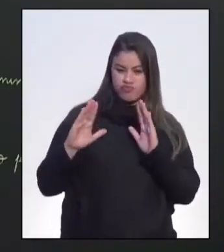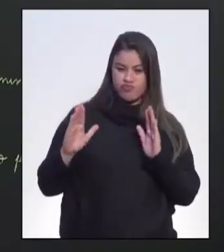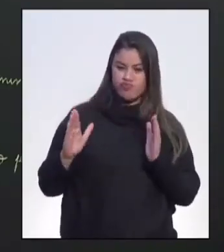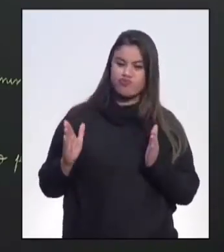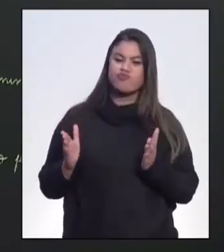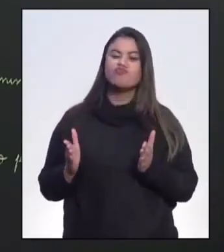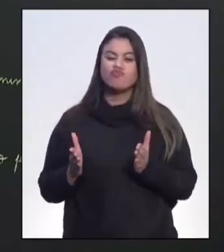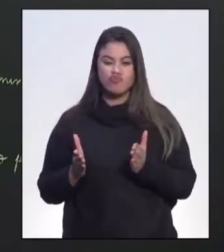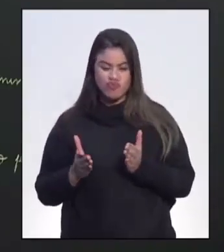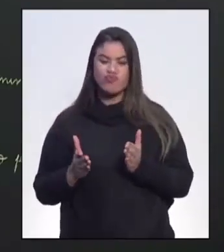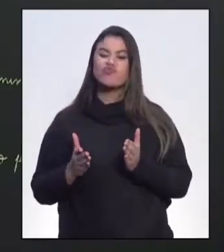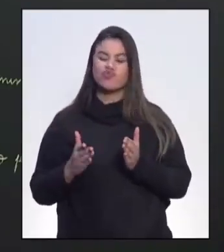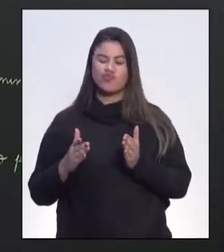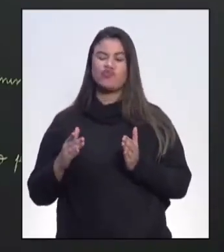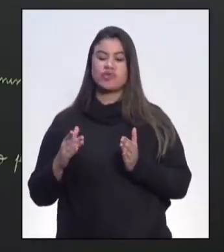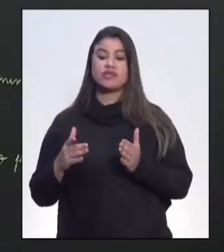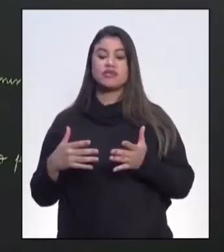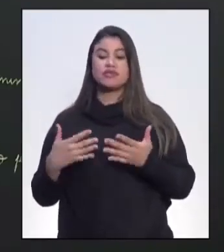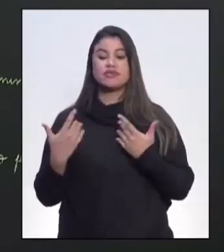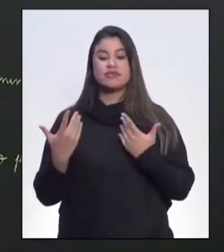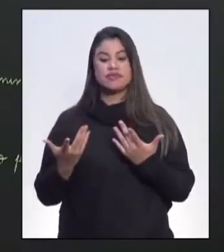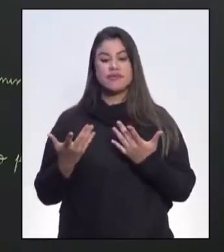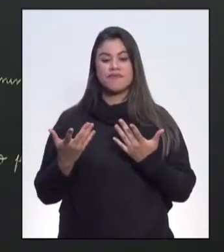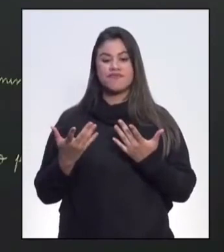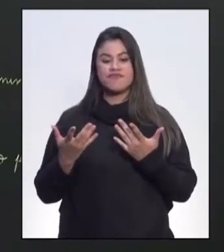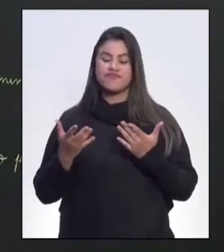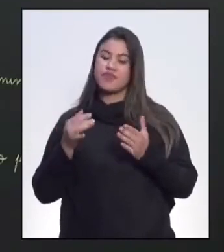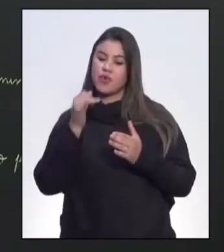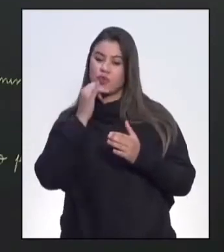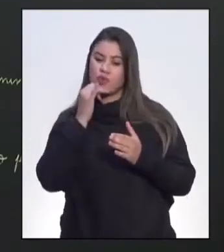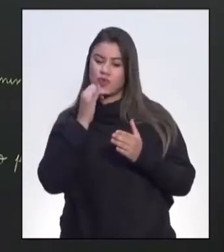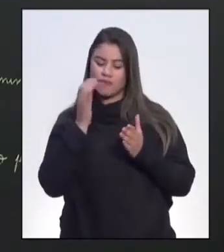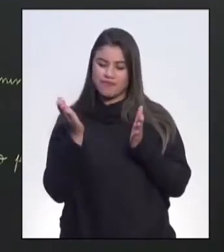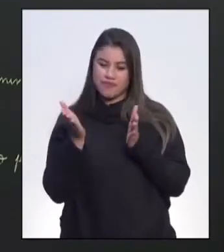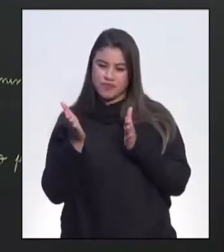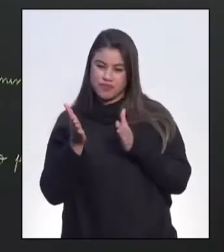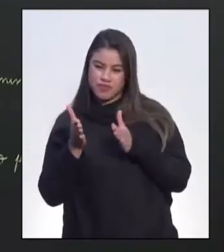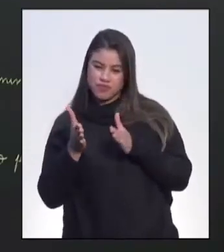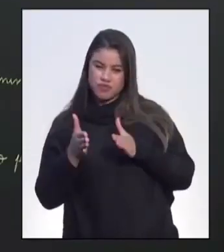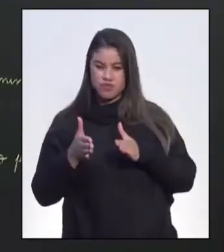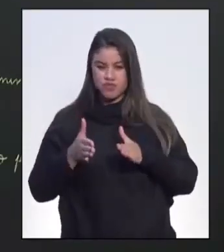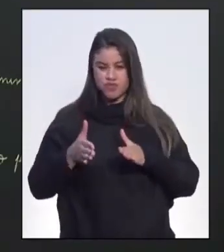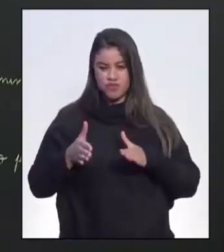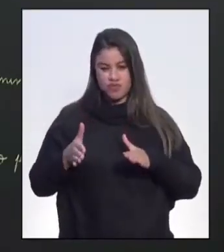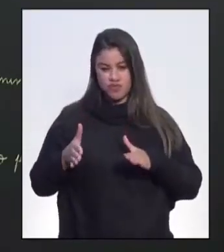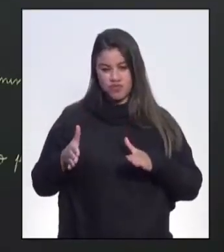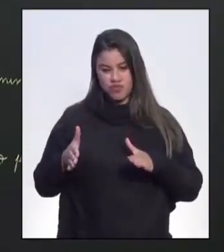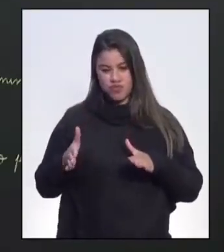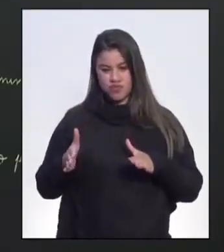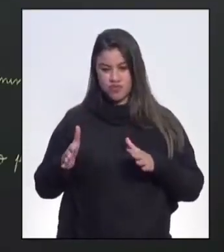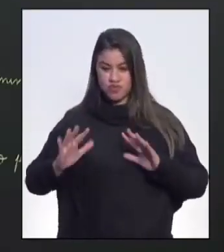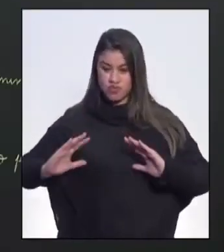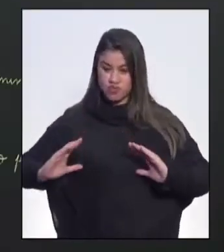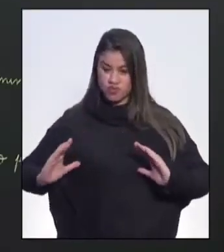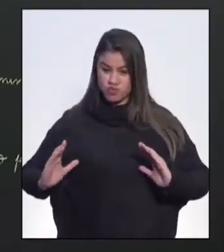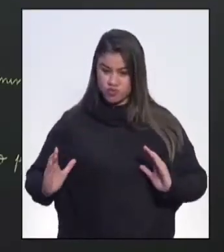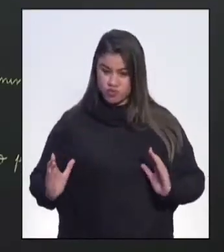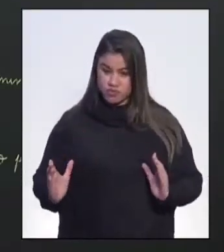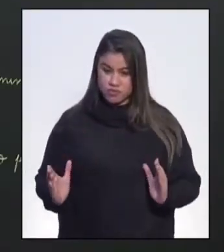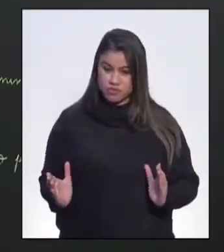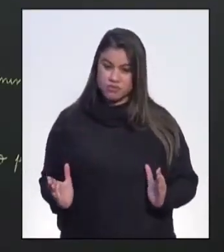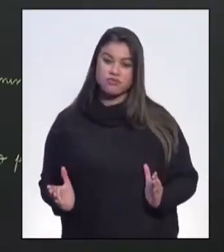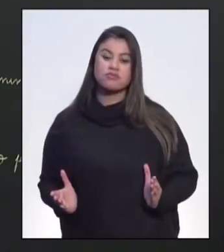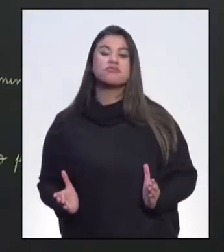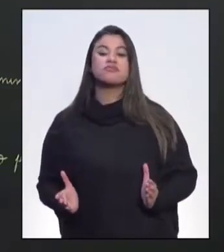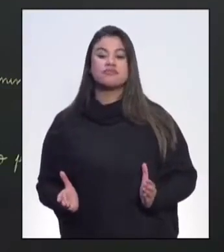ele também promove isso. Uma cintura diferentezinha, uma cintura mais estreita, um quadril mais largo.